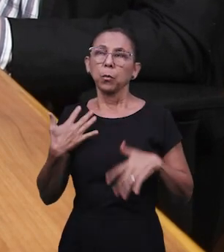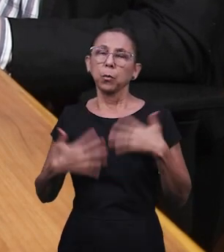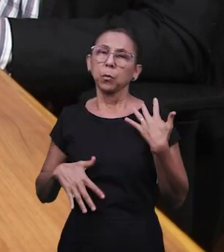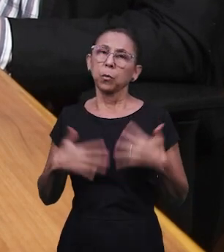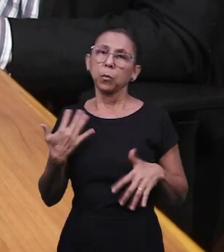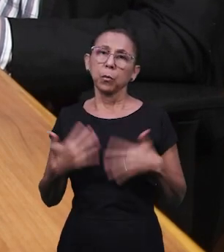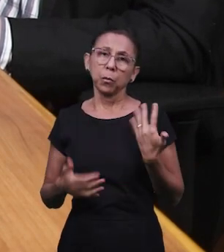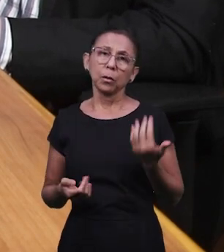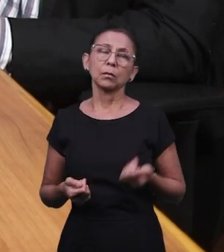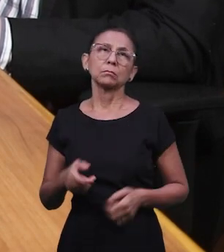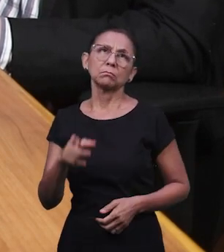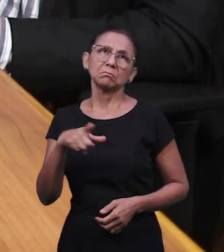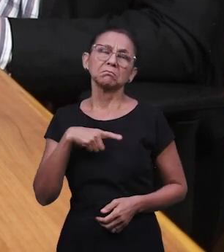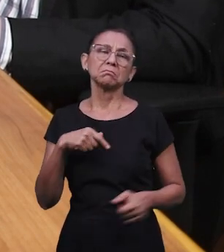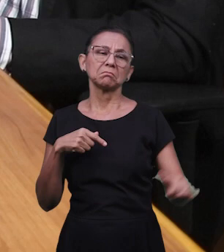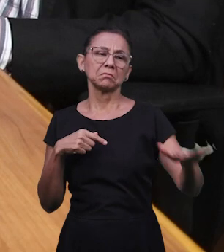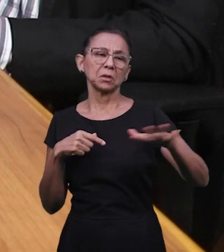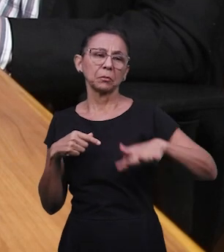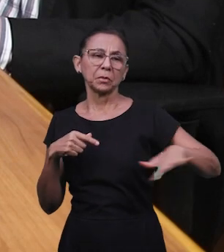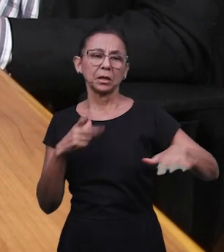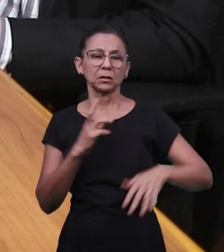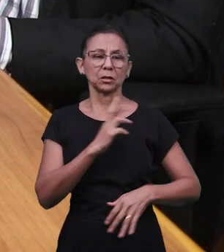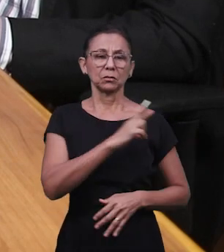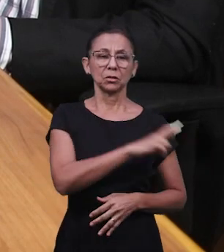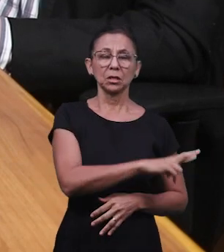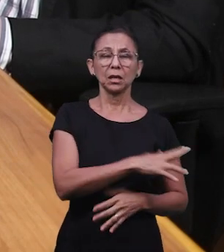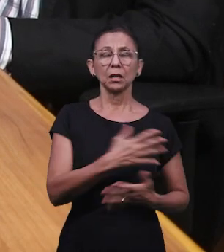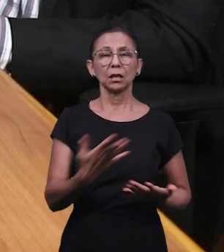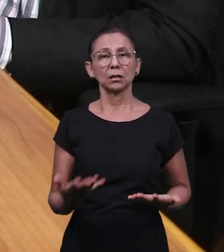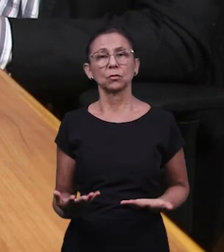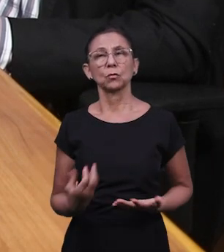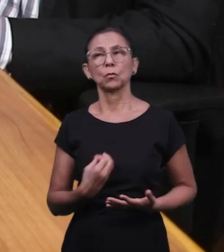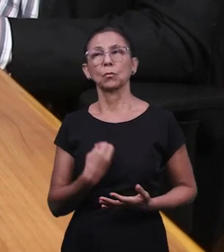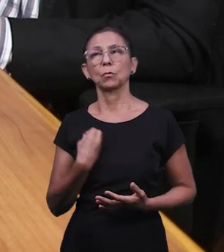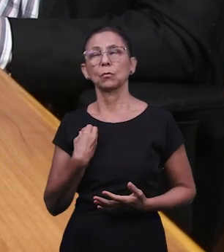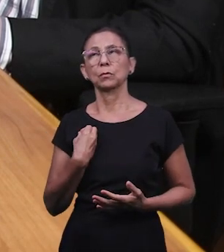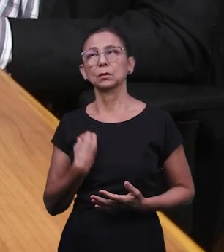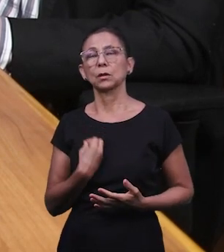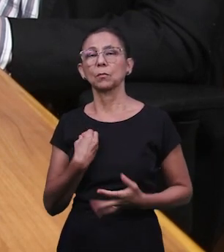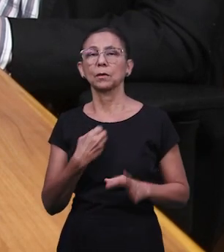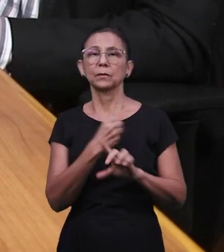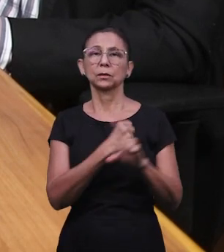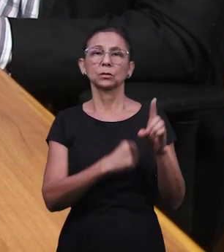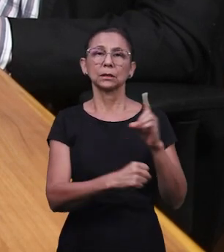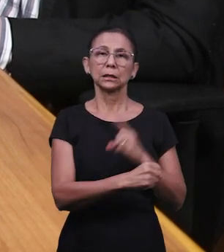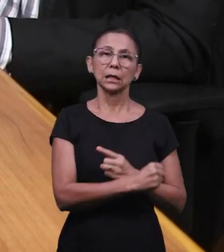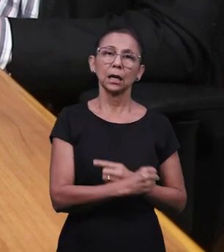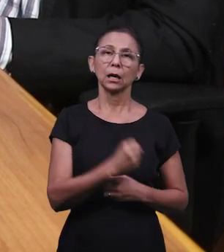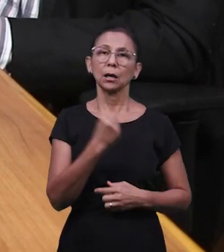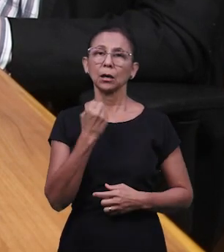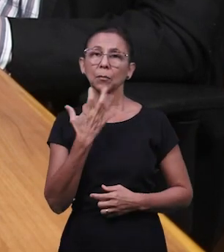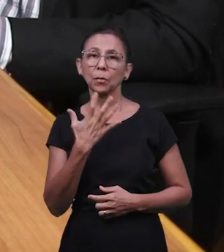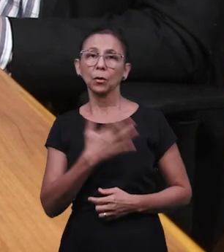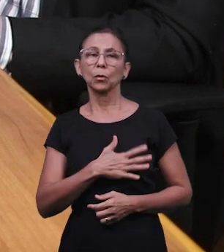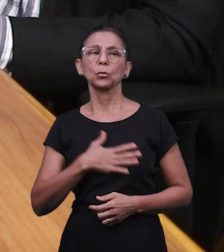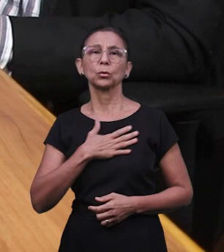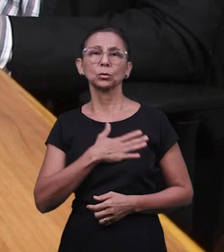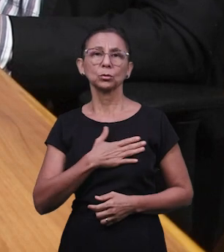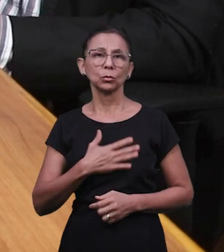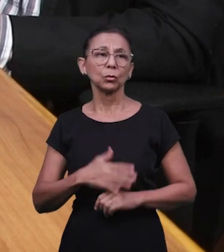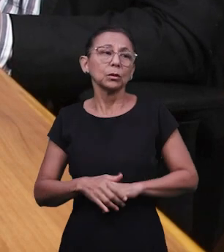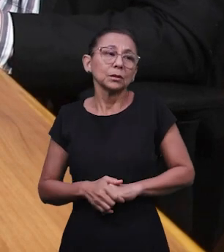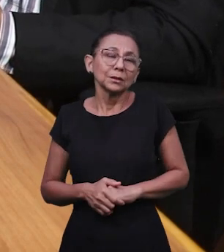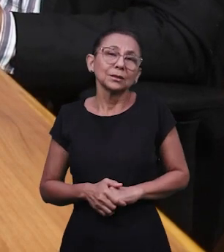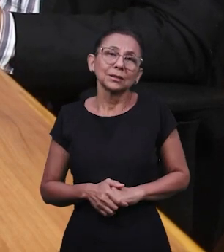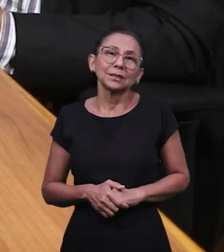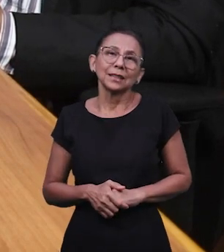Você tem um ambiente religioso, você tem um meio social agradável, você tem uma igreja para ir aos domingos. Você pode até tirar um